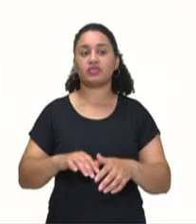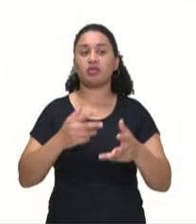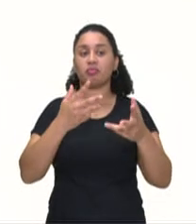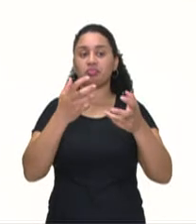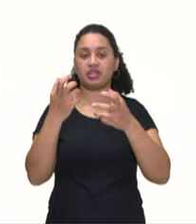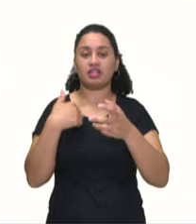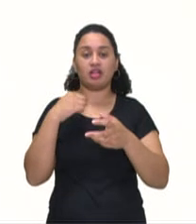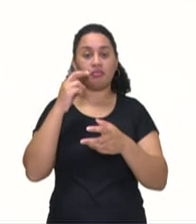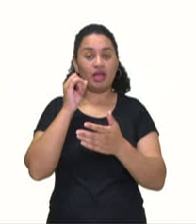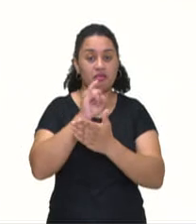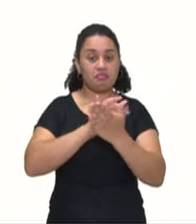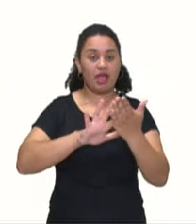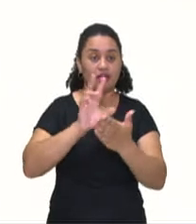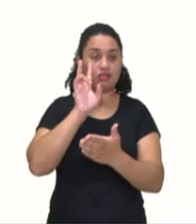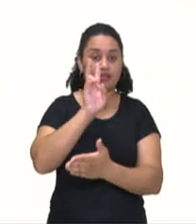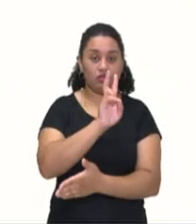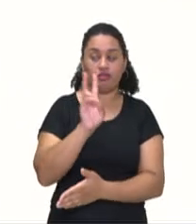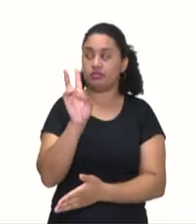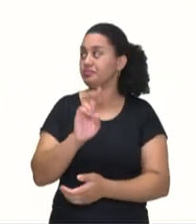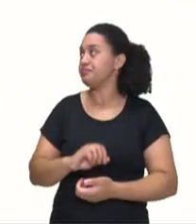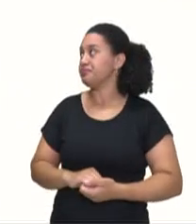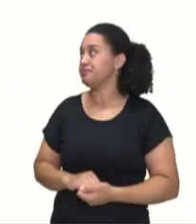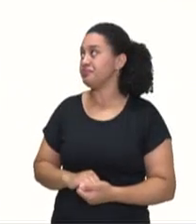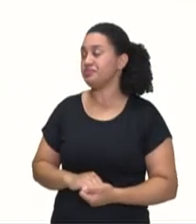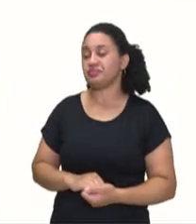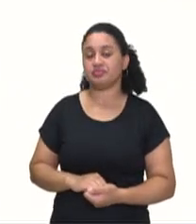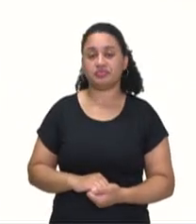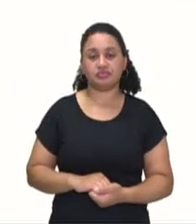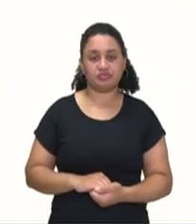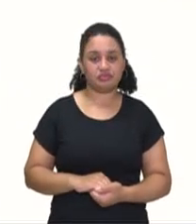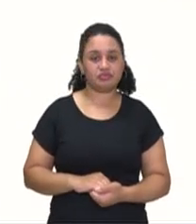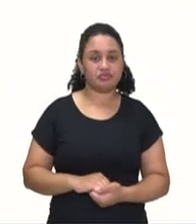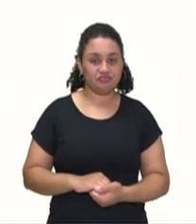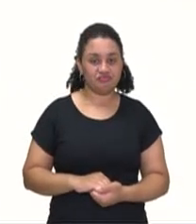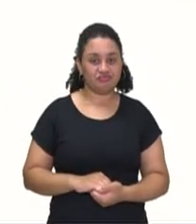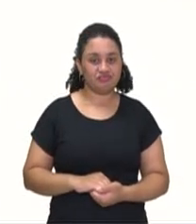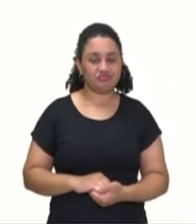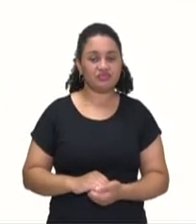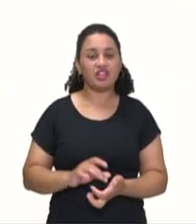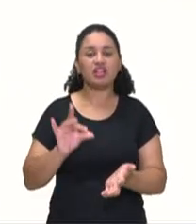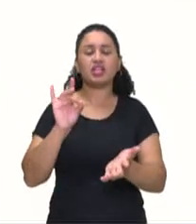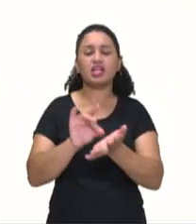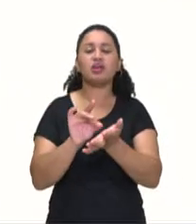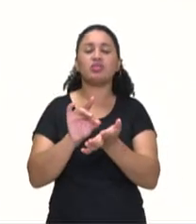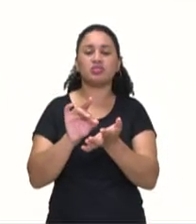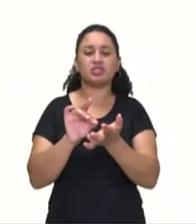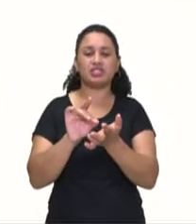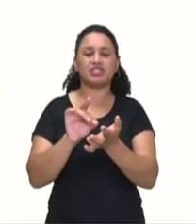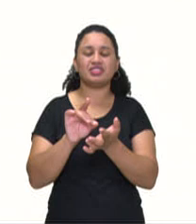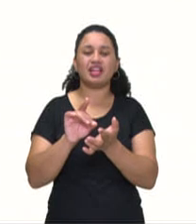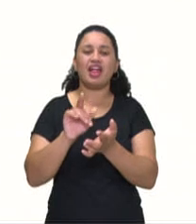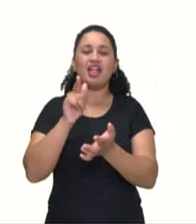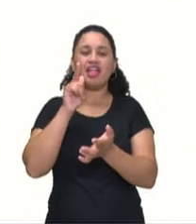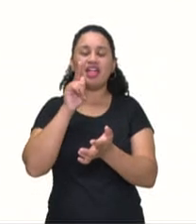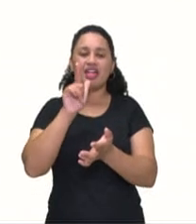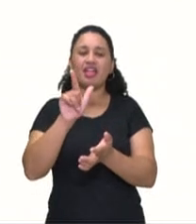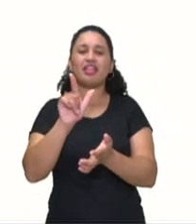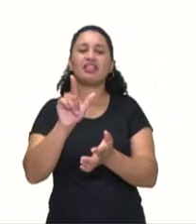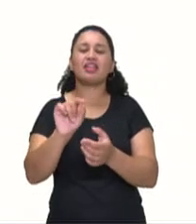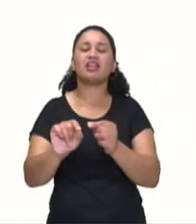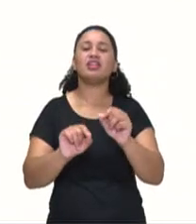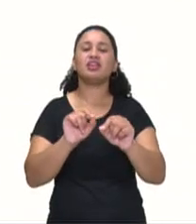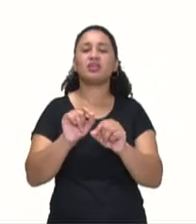Observe essa imagem. A origem latina do termo mobile, né, não foi o Calder